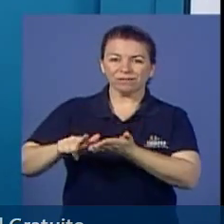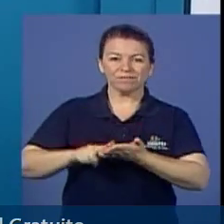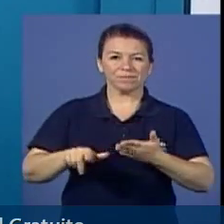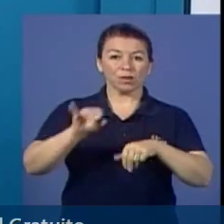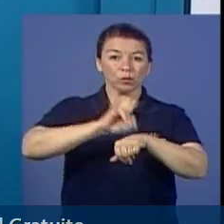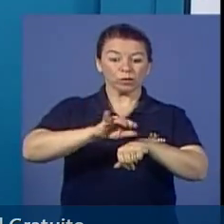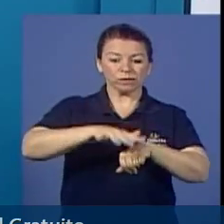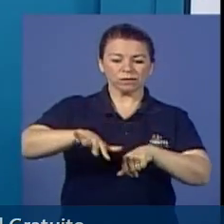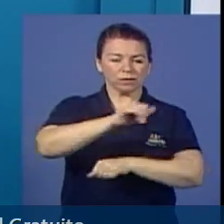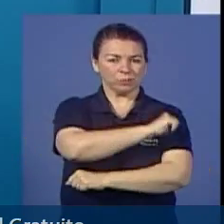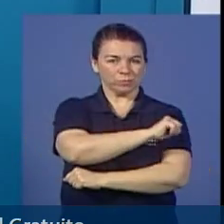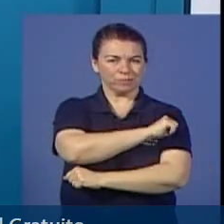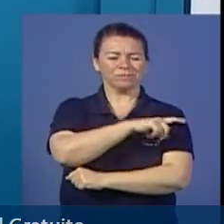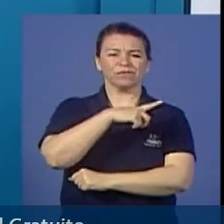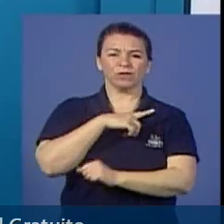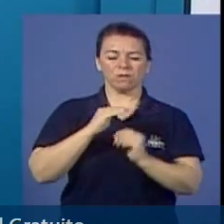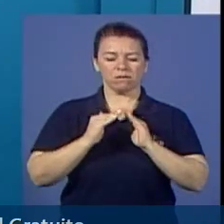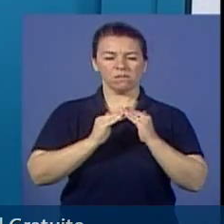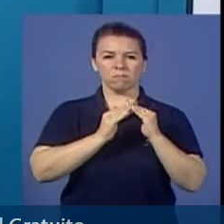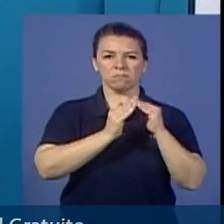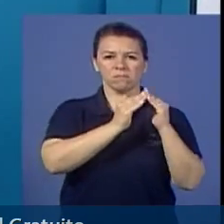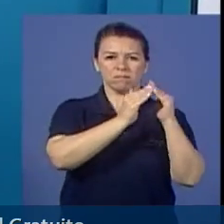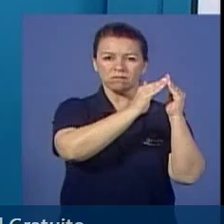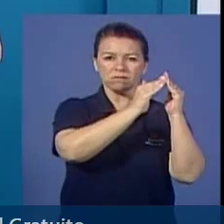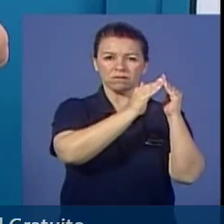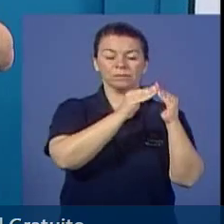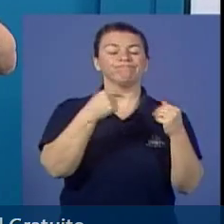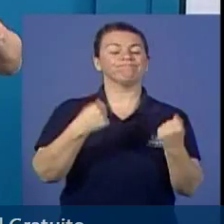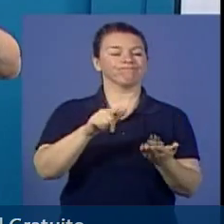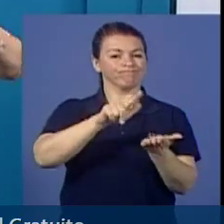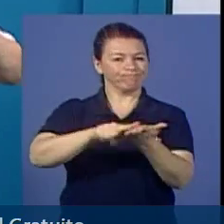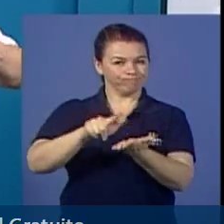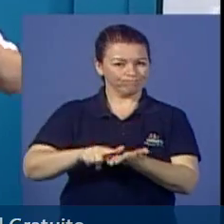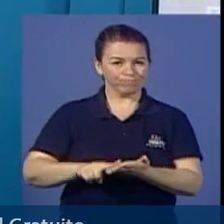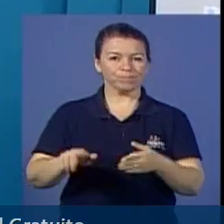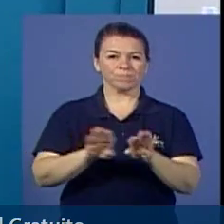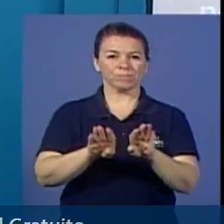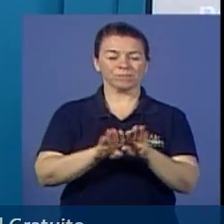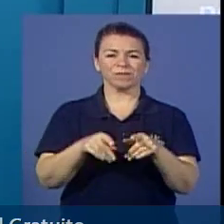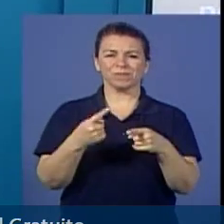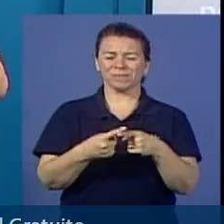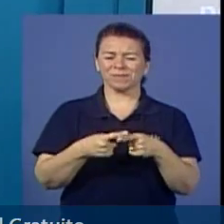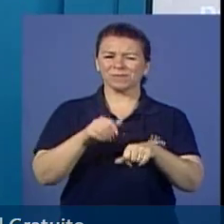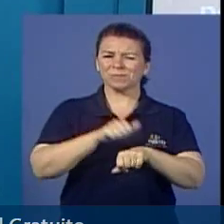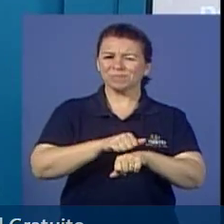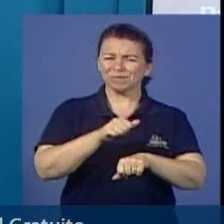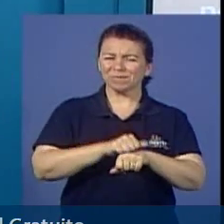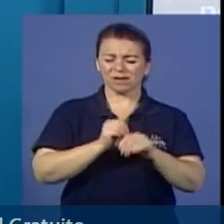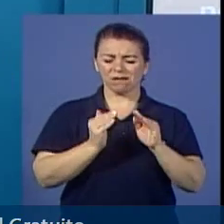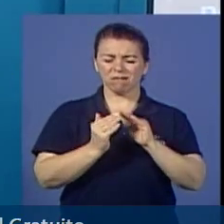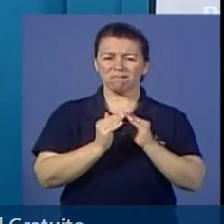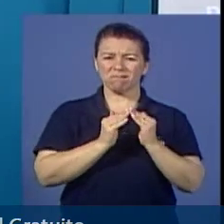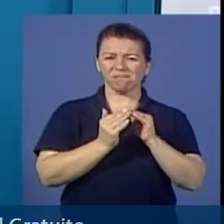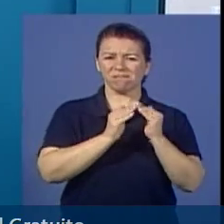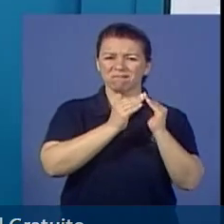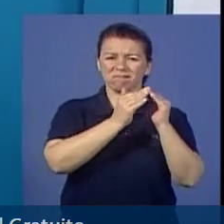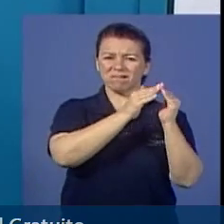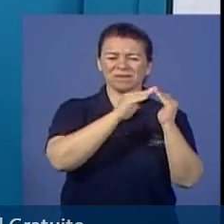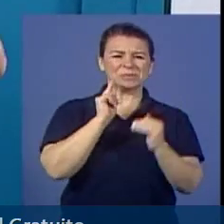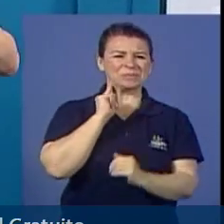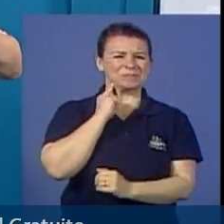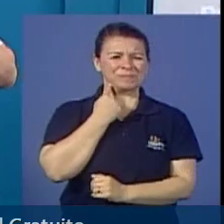da cidade do Rio de Janeiro. Eles vão terminar com esses curtiços, as moradias extremamente pobres, miseráveis,